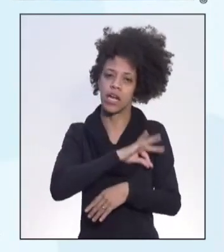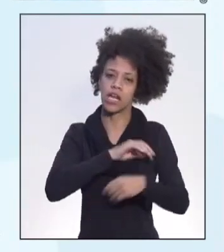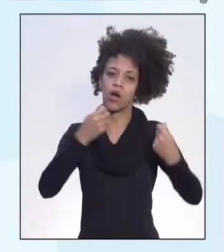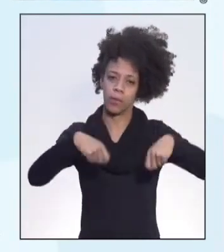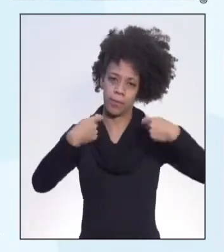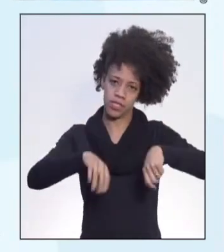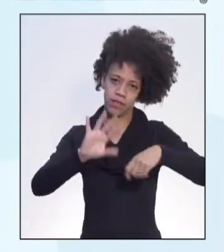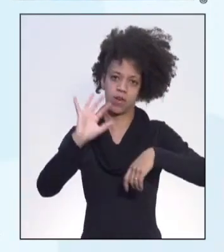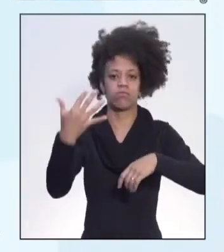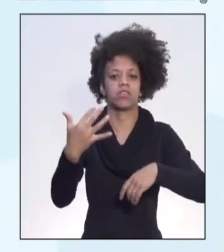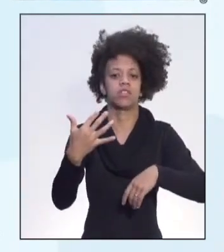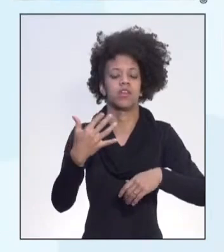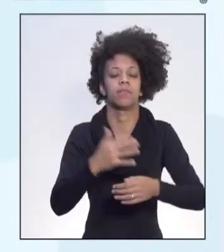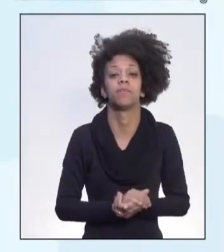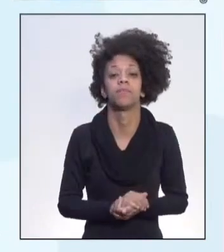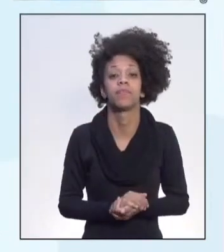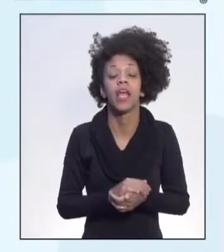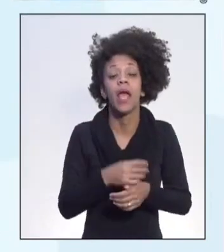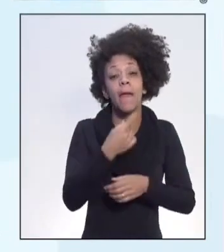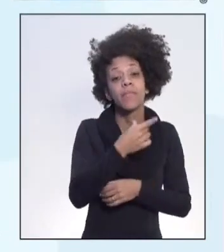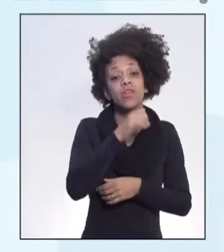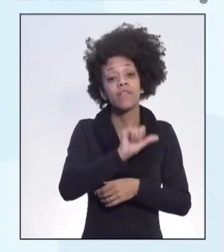não acontecia. Em